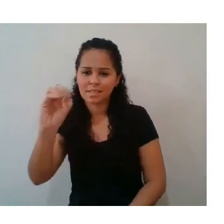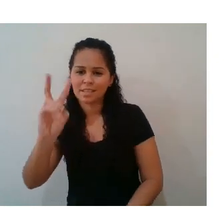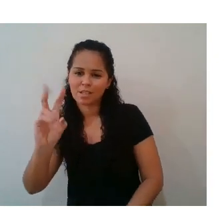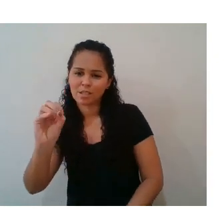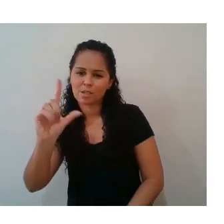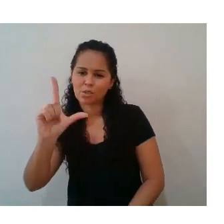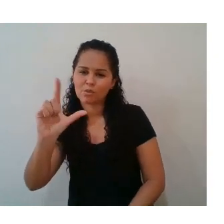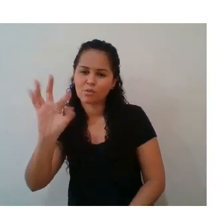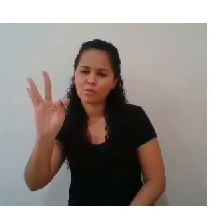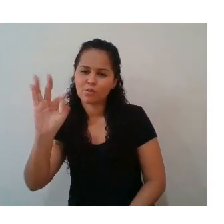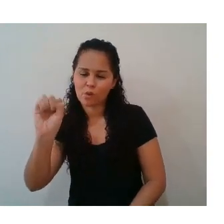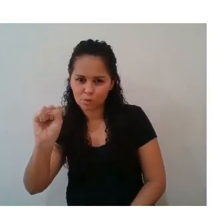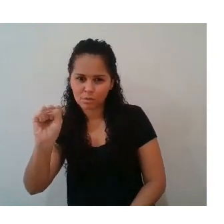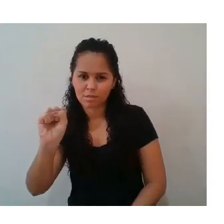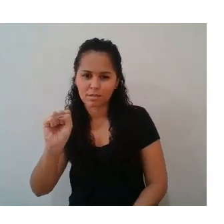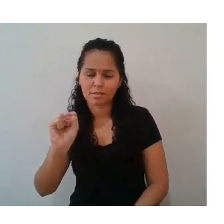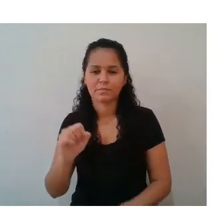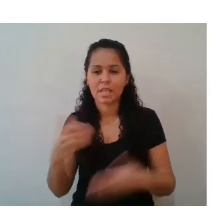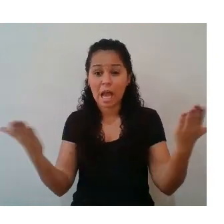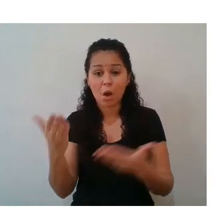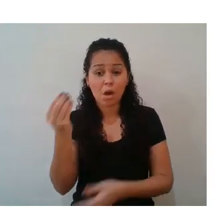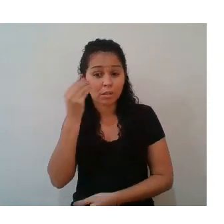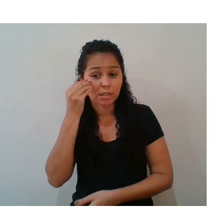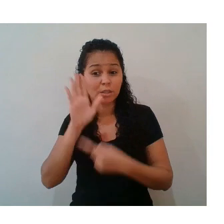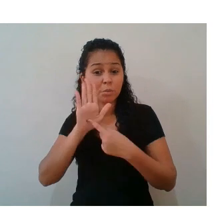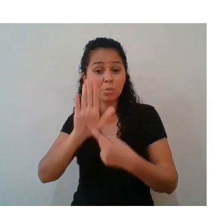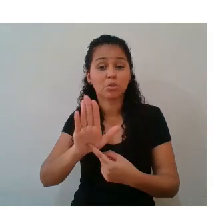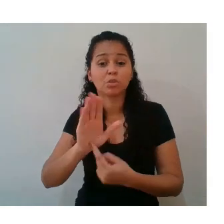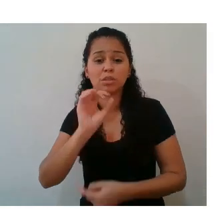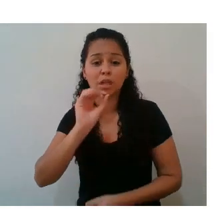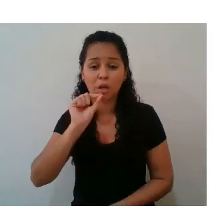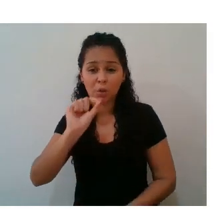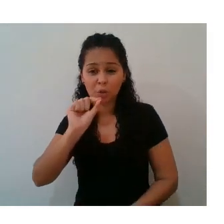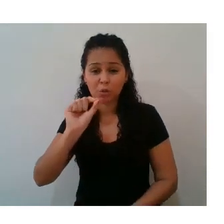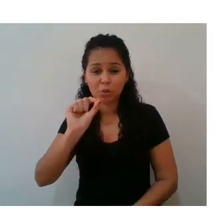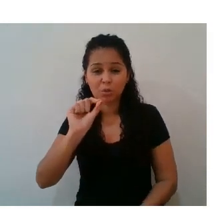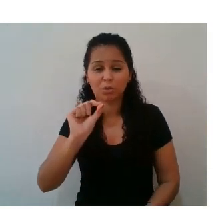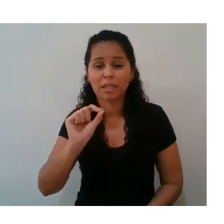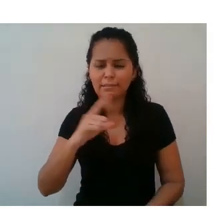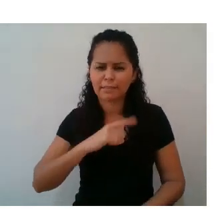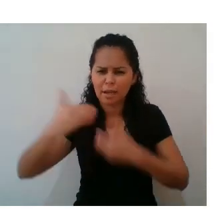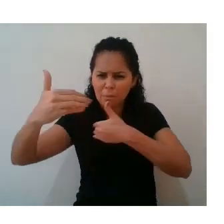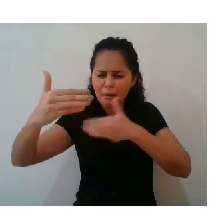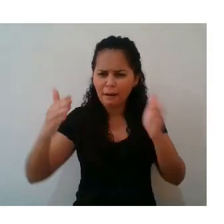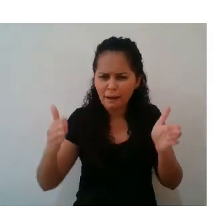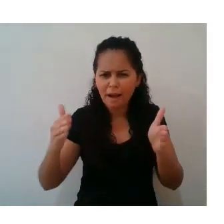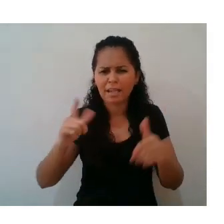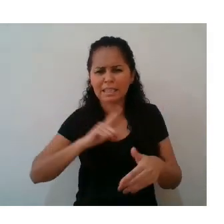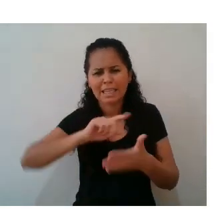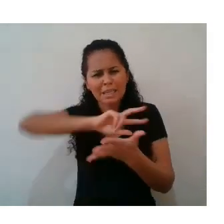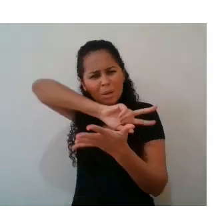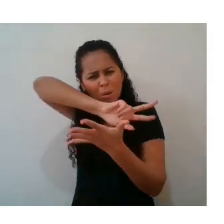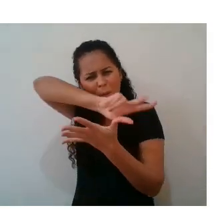ou disjuntor. E aí, nesse cara aqui, o que eu tô tentando mostrar para vocês? É comum que a gente tenha essa caixa com